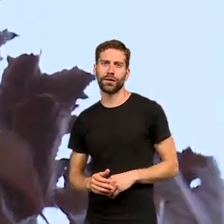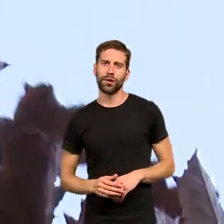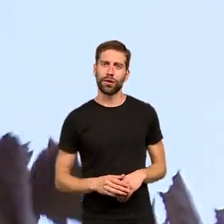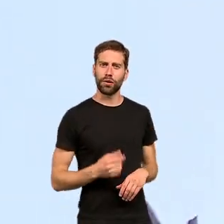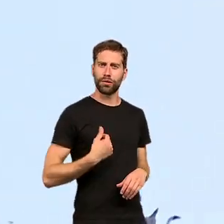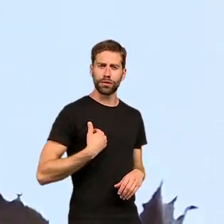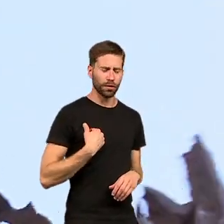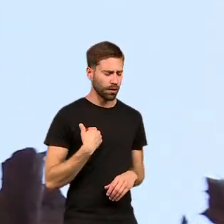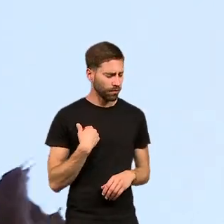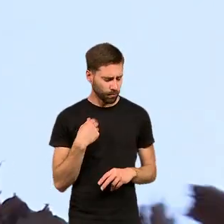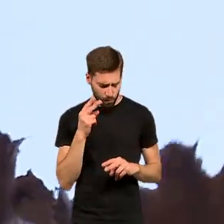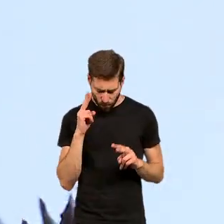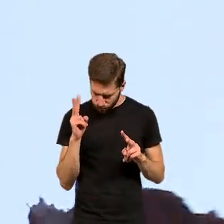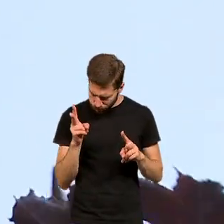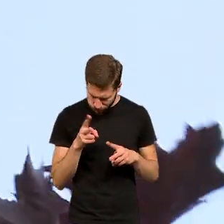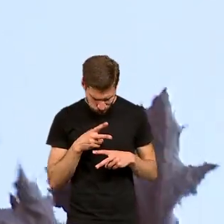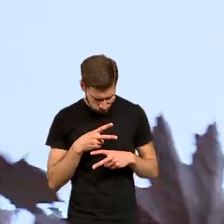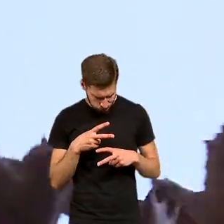nem sabia ser.